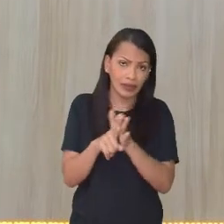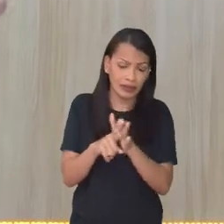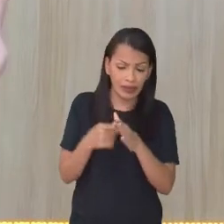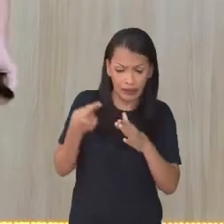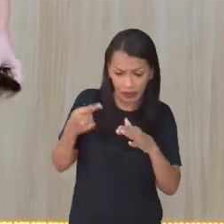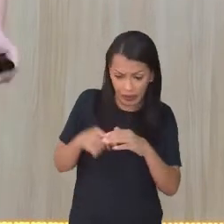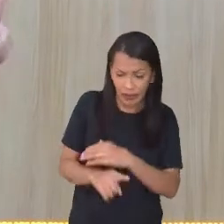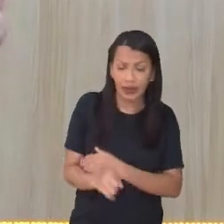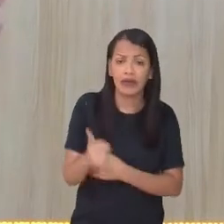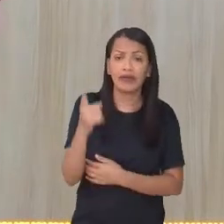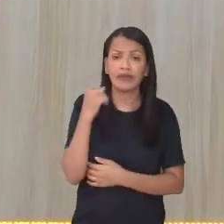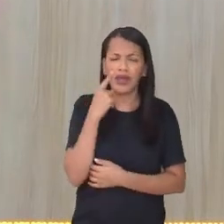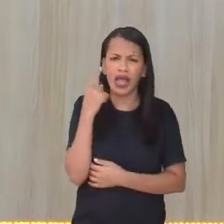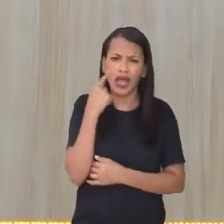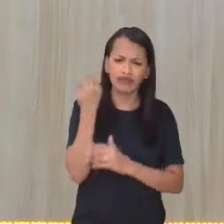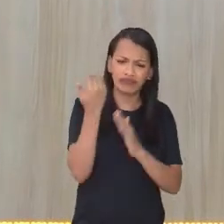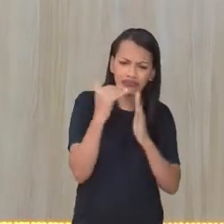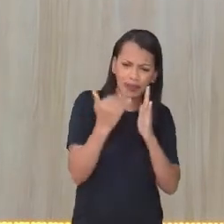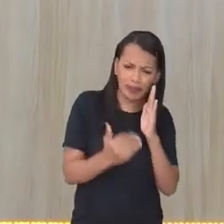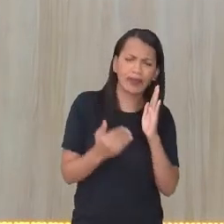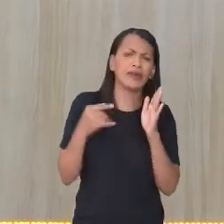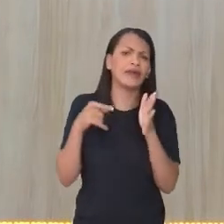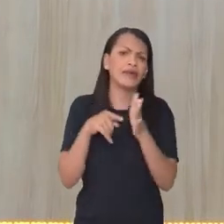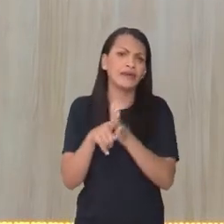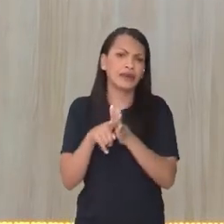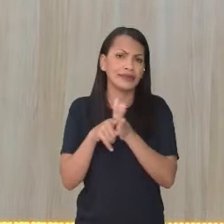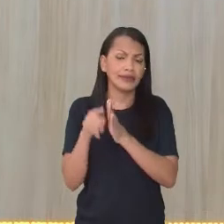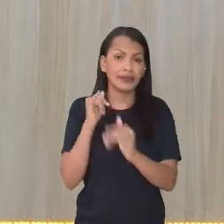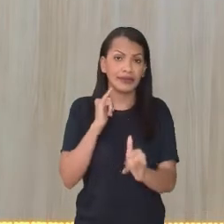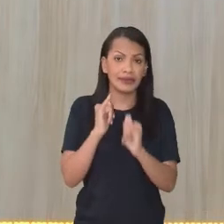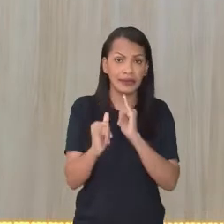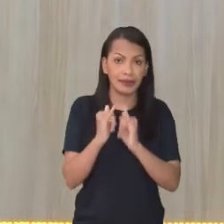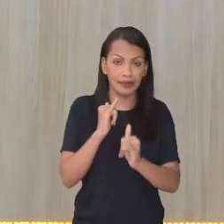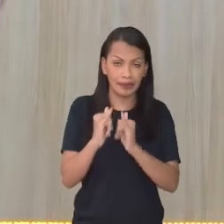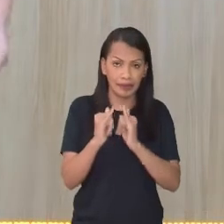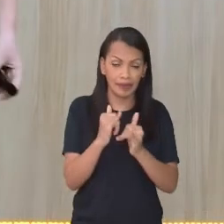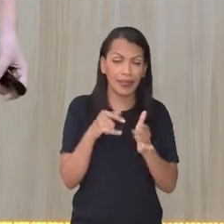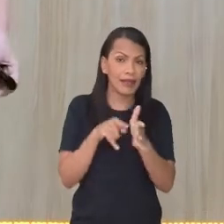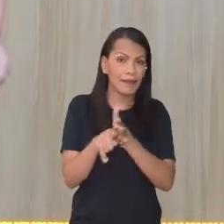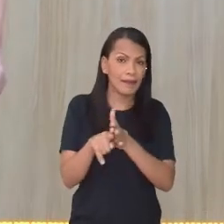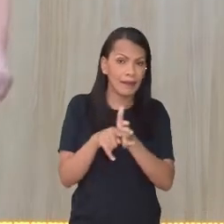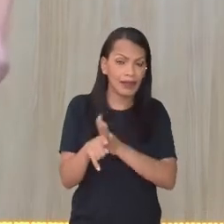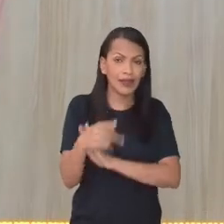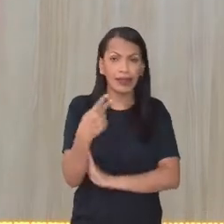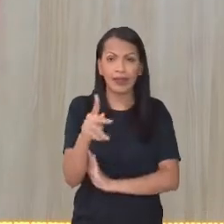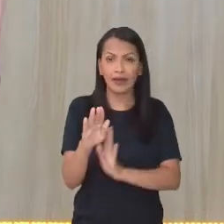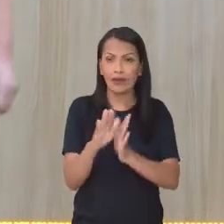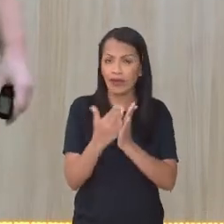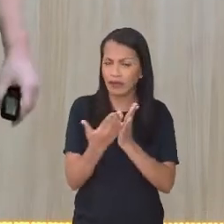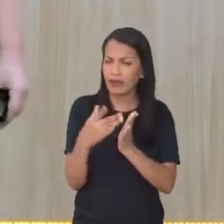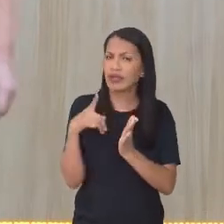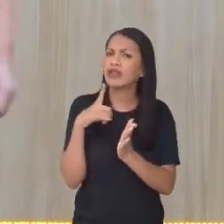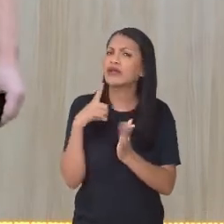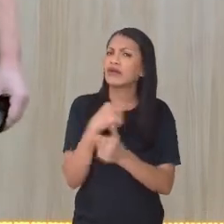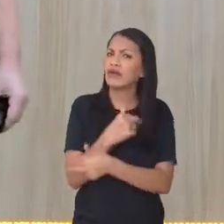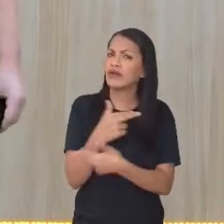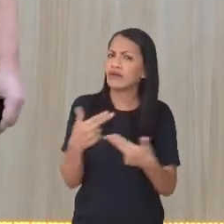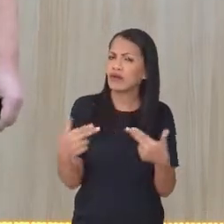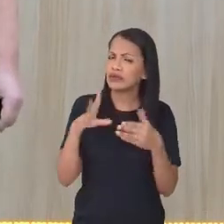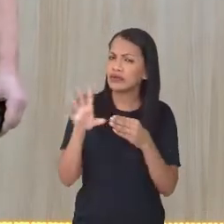aprofundar. Vai lá na rede, pesquisa na internet, pesquisa no teu livro, vê se tem alguma coisa